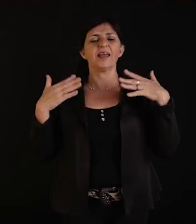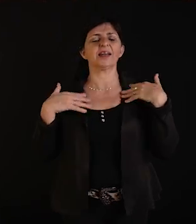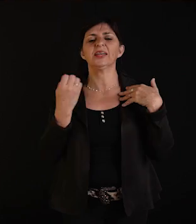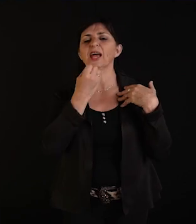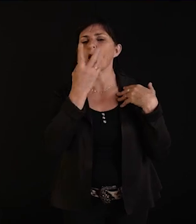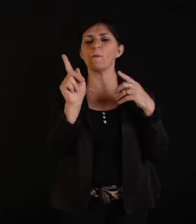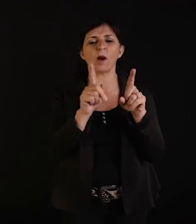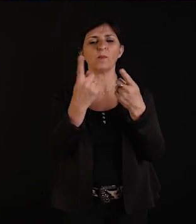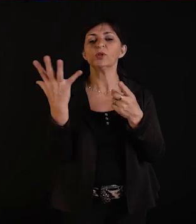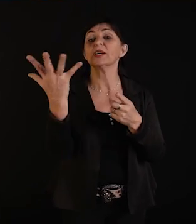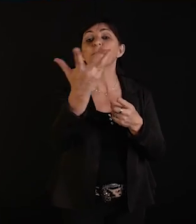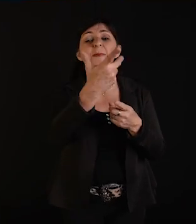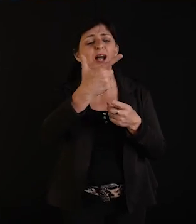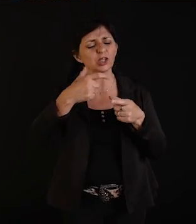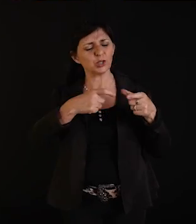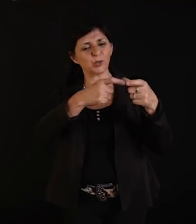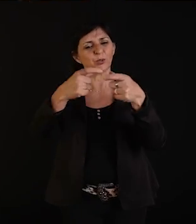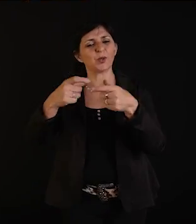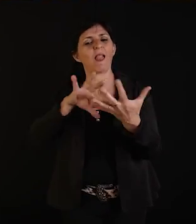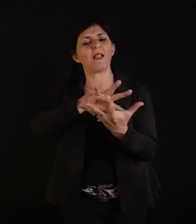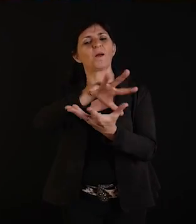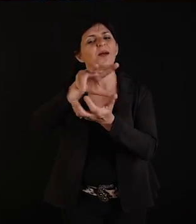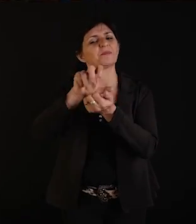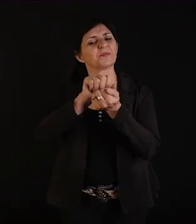música a todos os rincões.